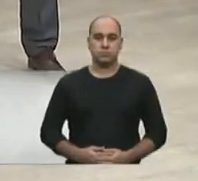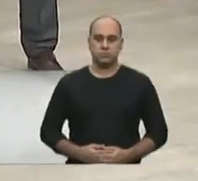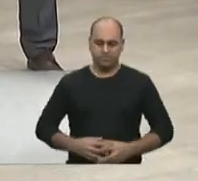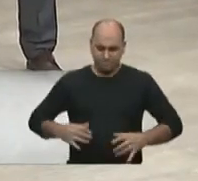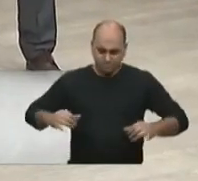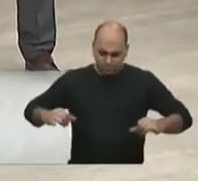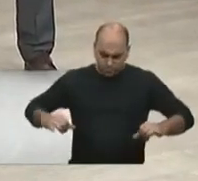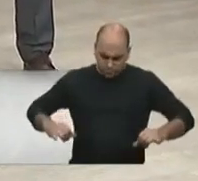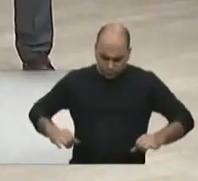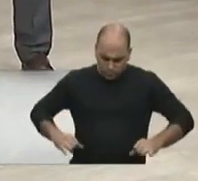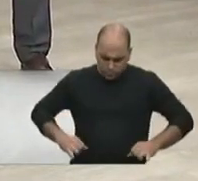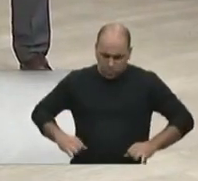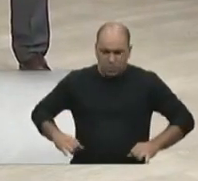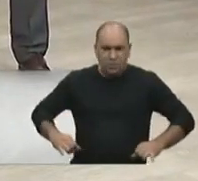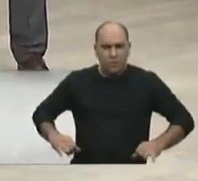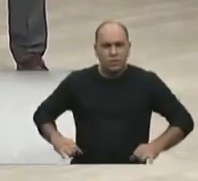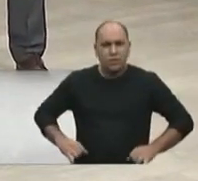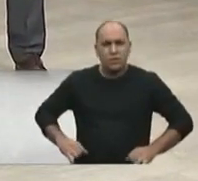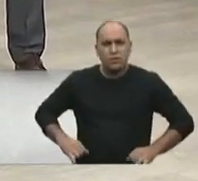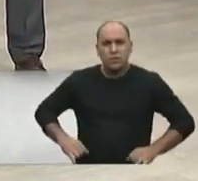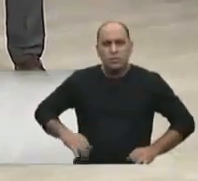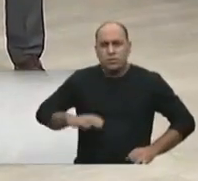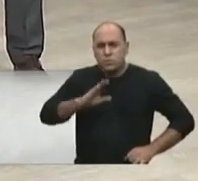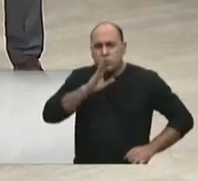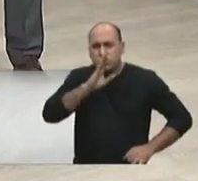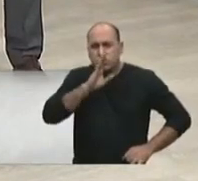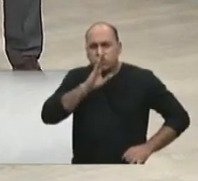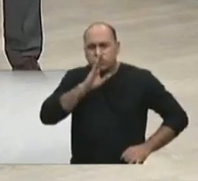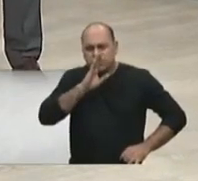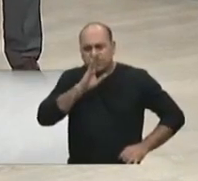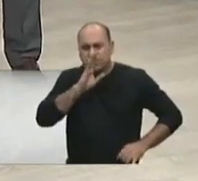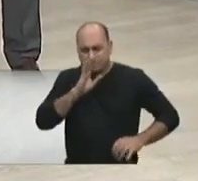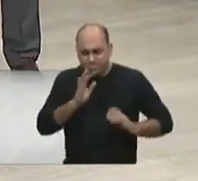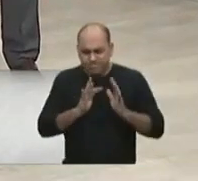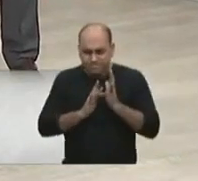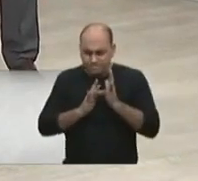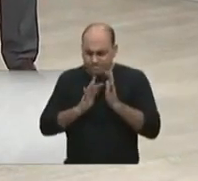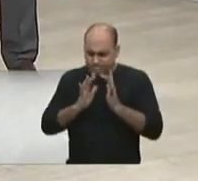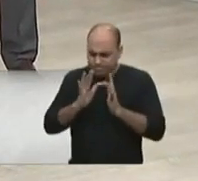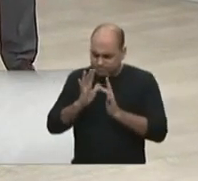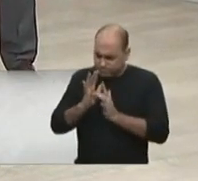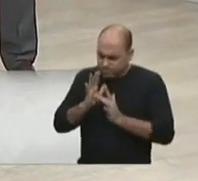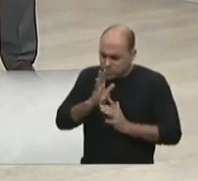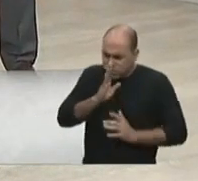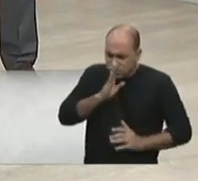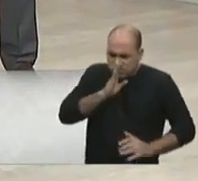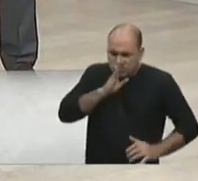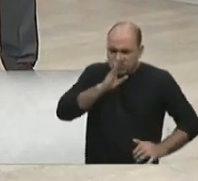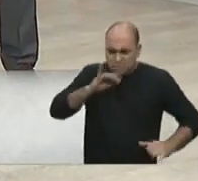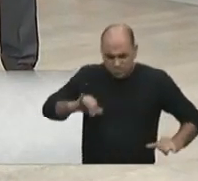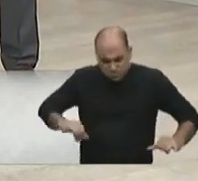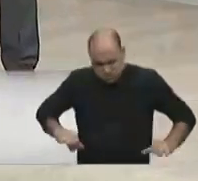Sofrendo foi, mas em silêncio,